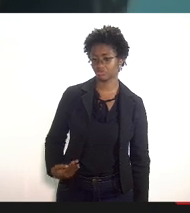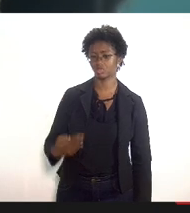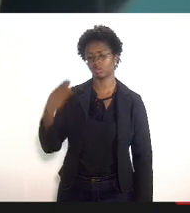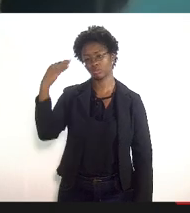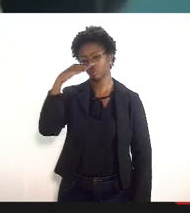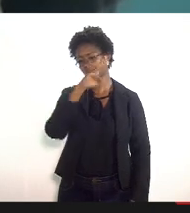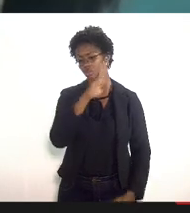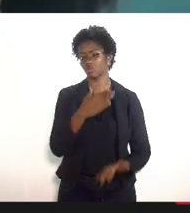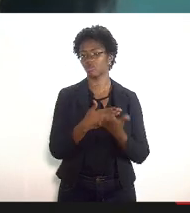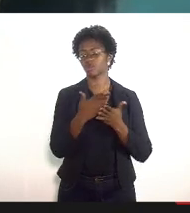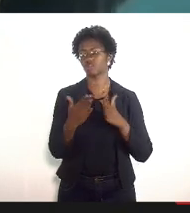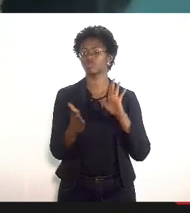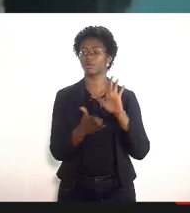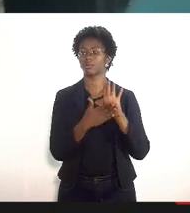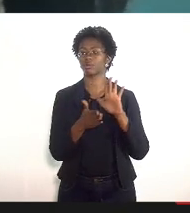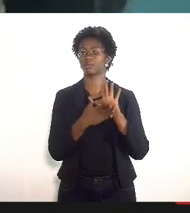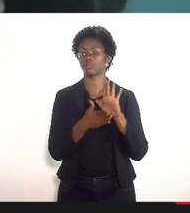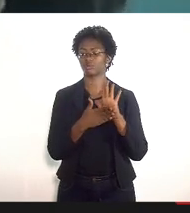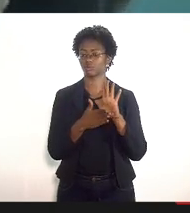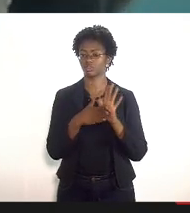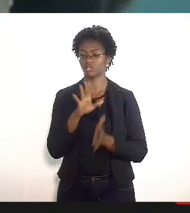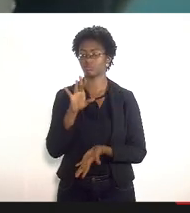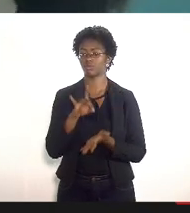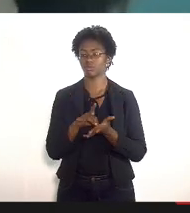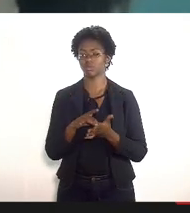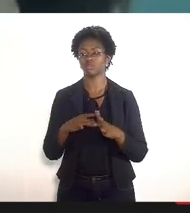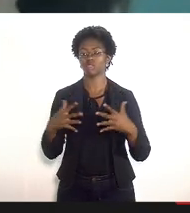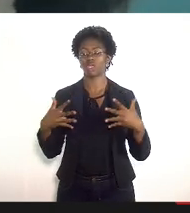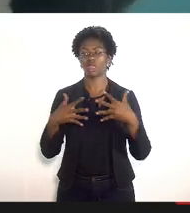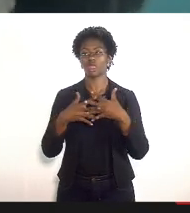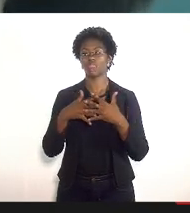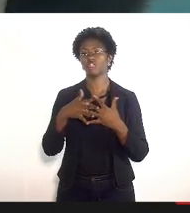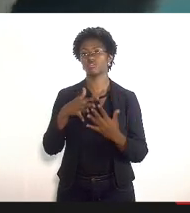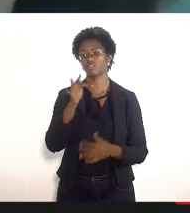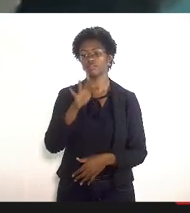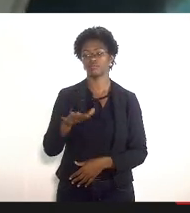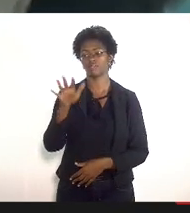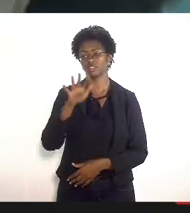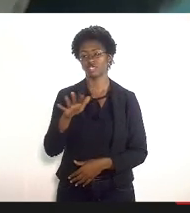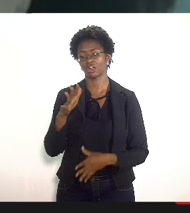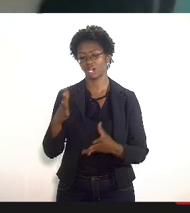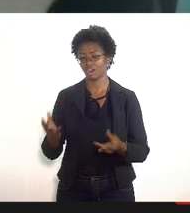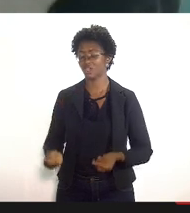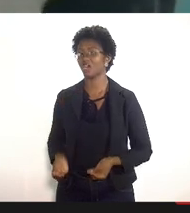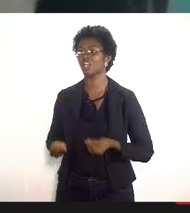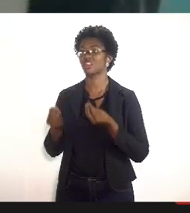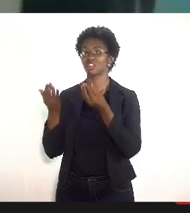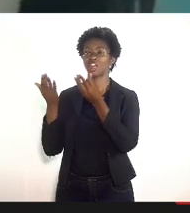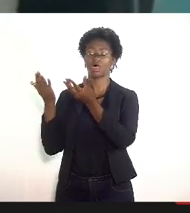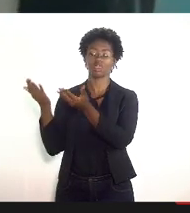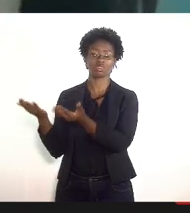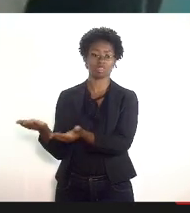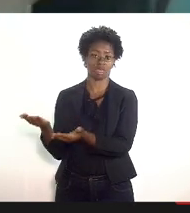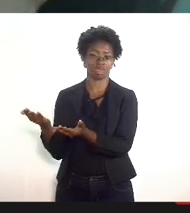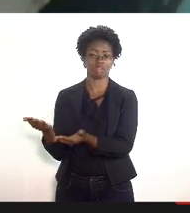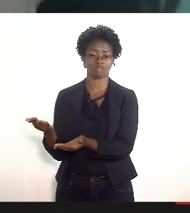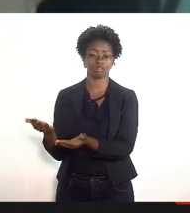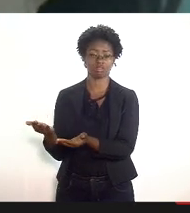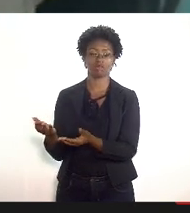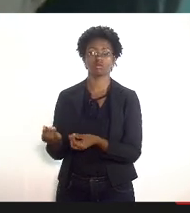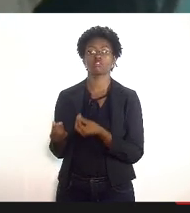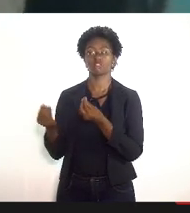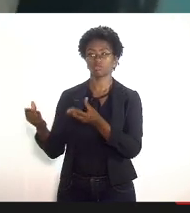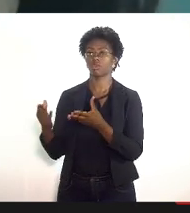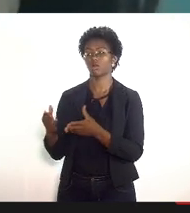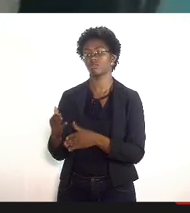Bolsonaro começou com a proposta de que realmente a rede federal do Rio de Janeiro iria ser cedida, né, para o setor